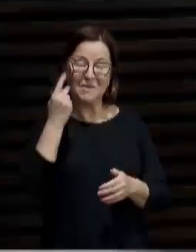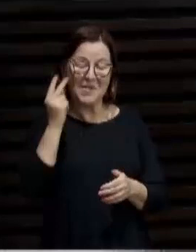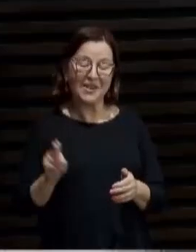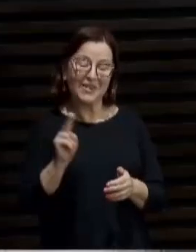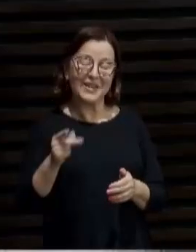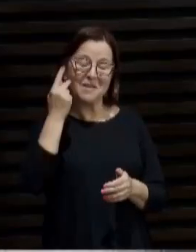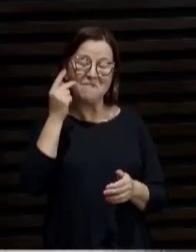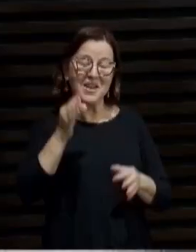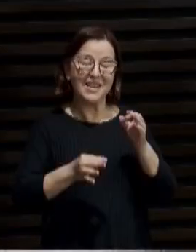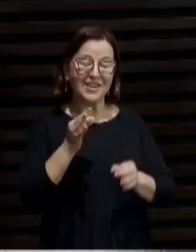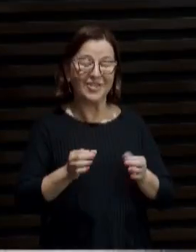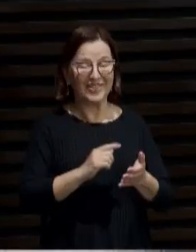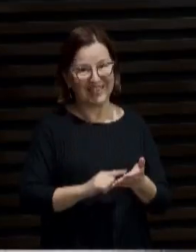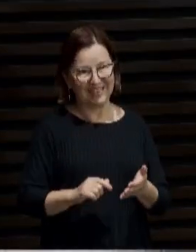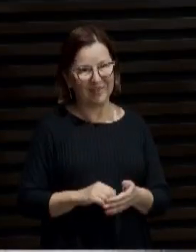espaço aqui para libertinagem?